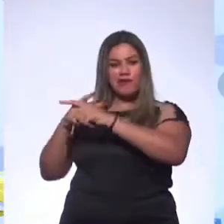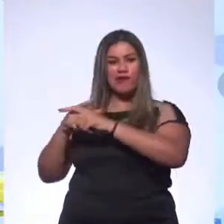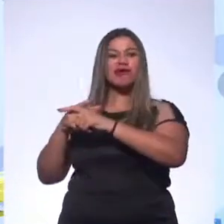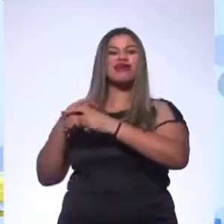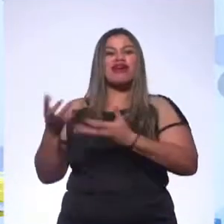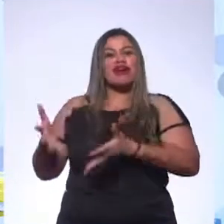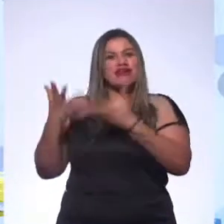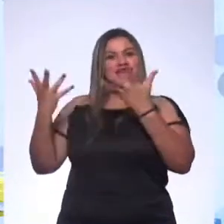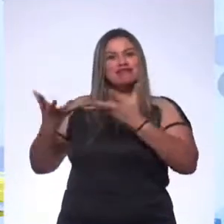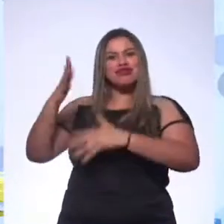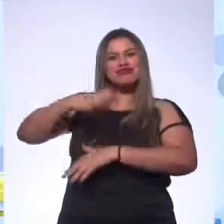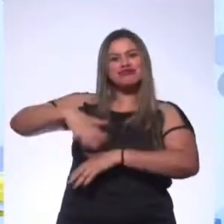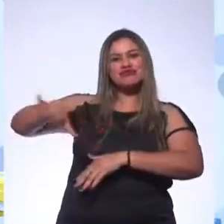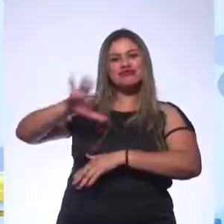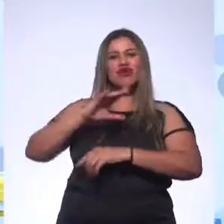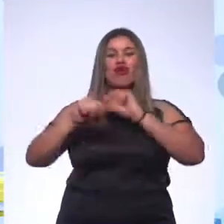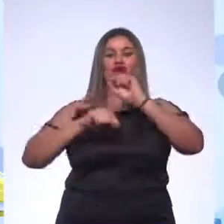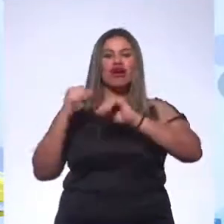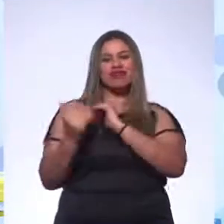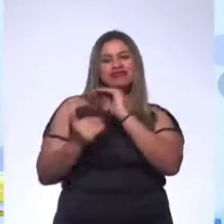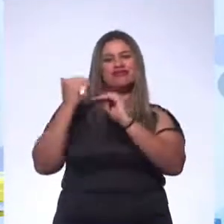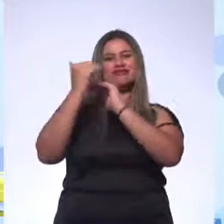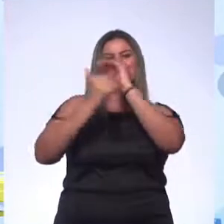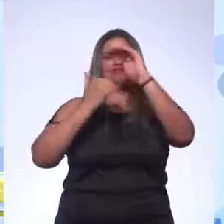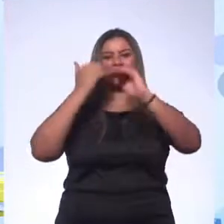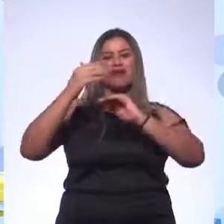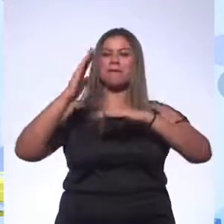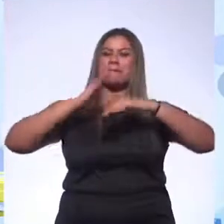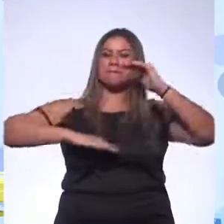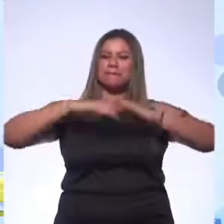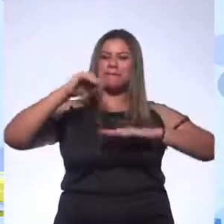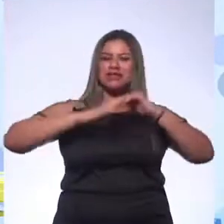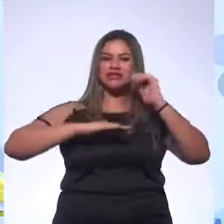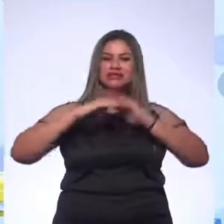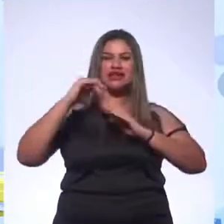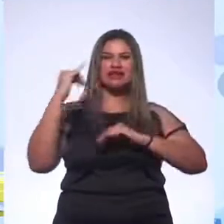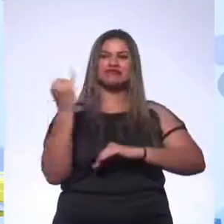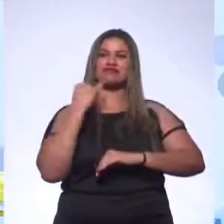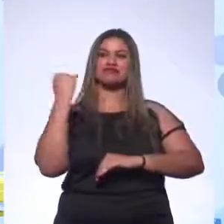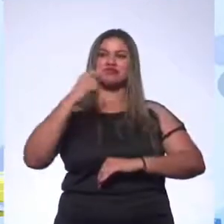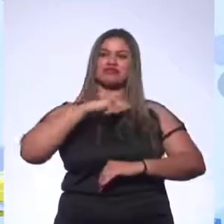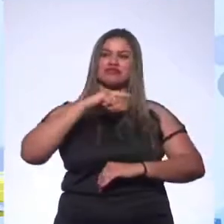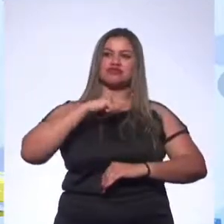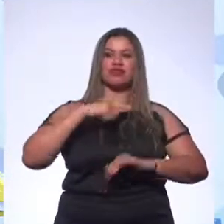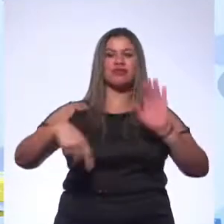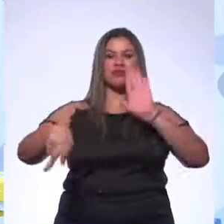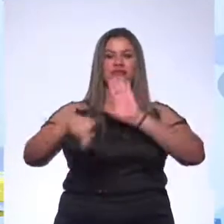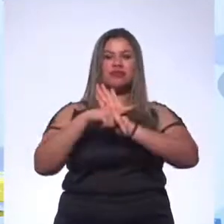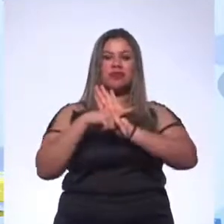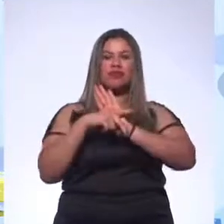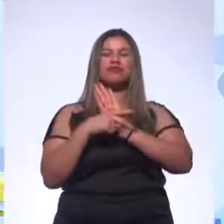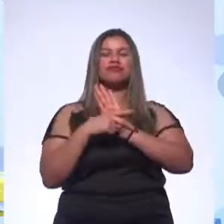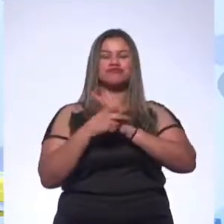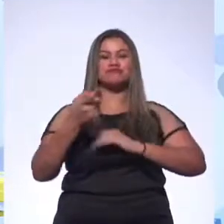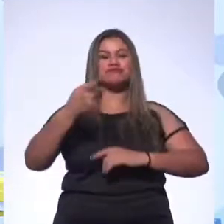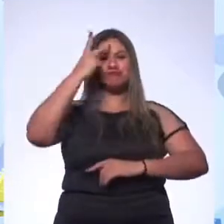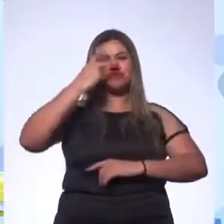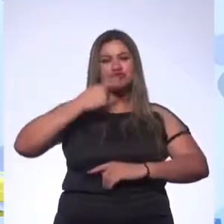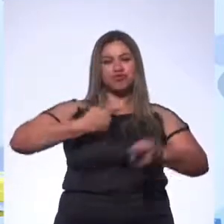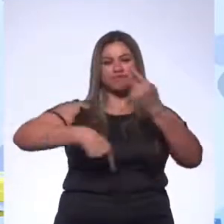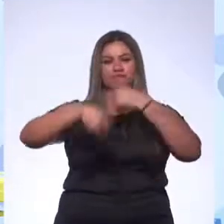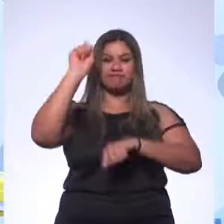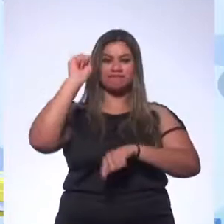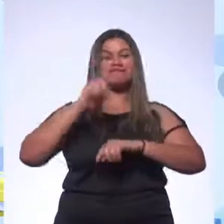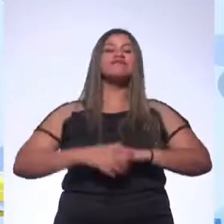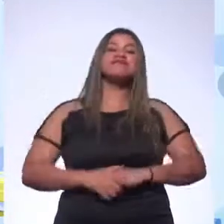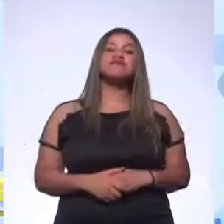garotada a continuar a desenvolvendo as habilidades muito importantes para o seu desenvolvimento.